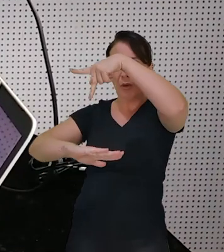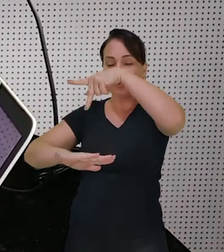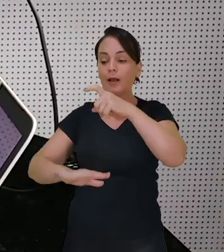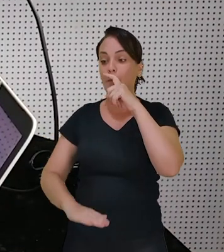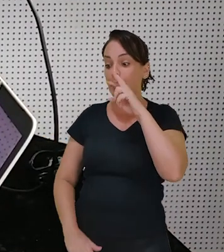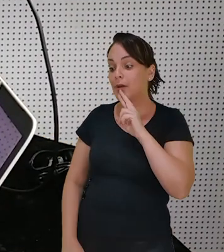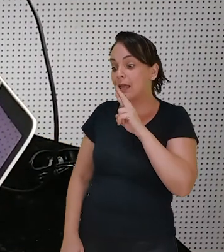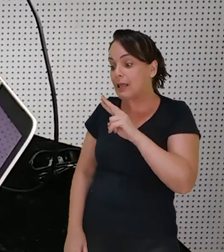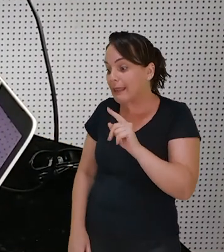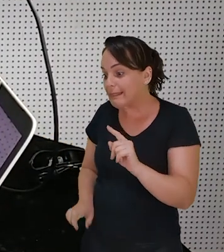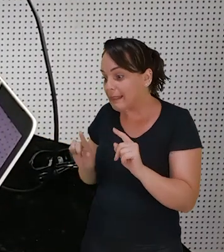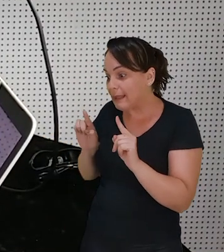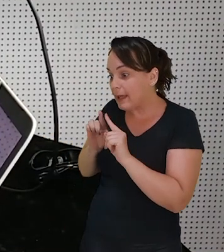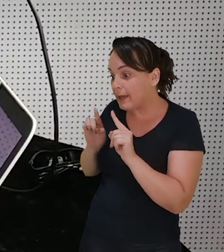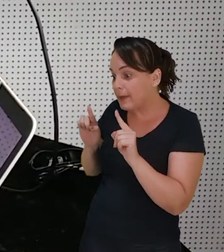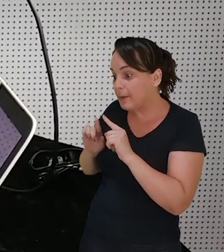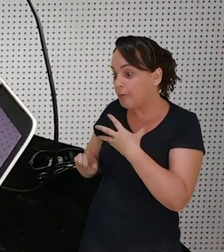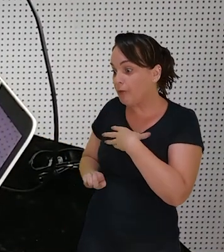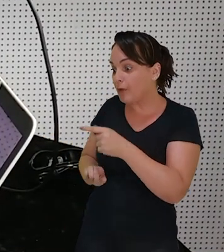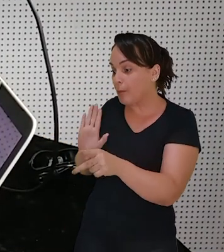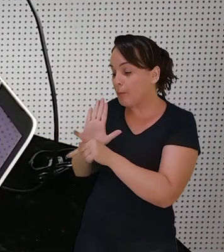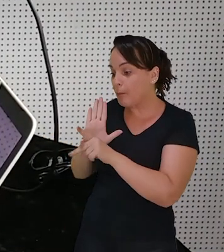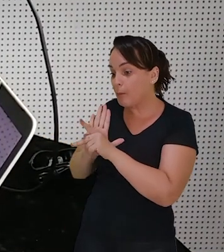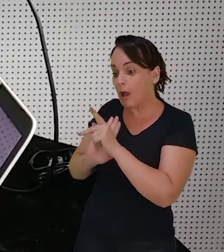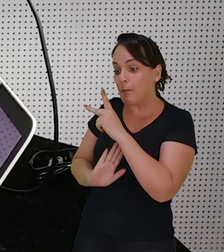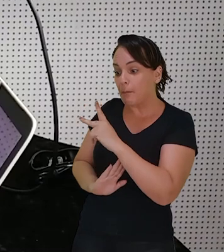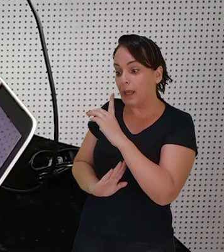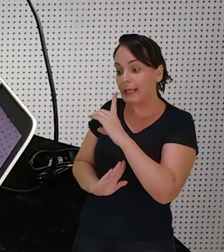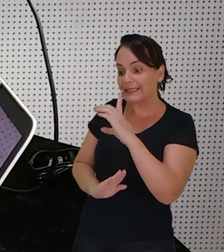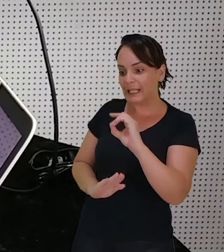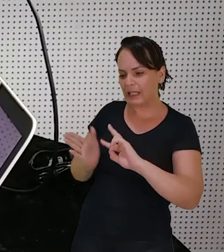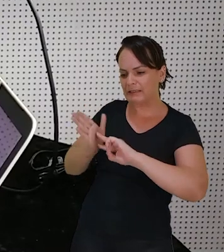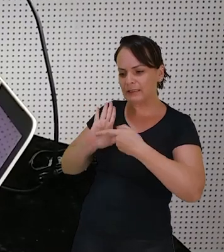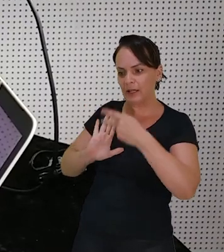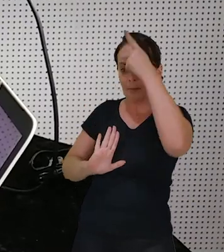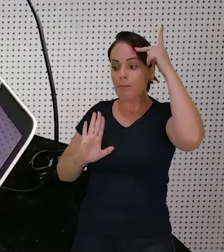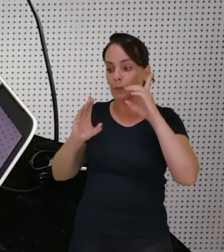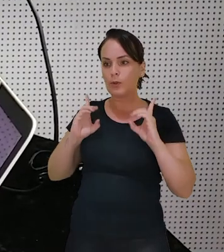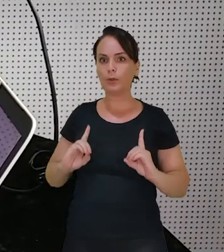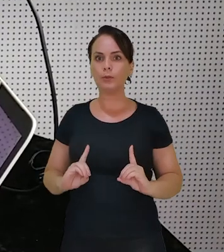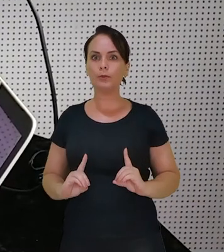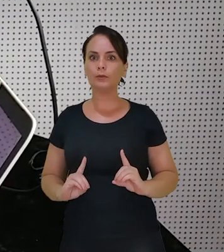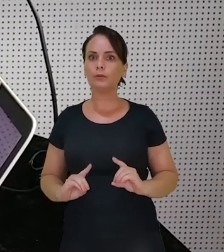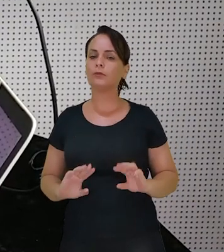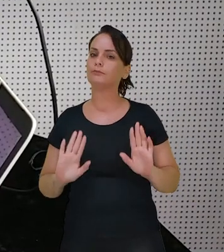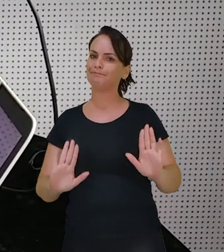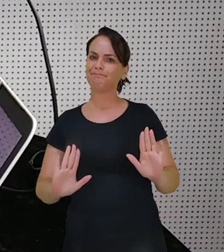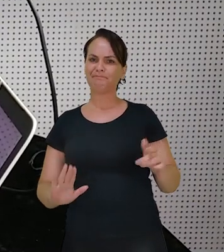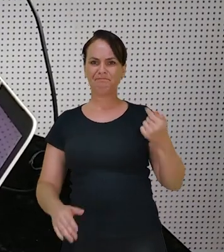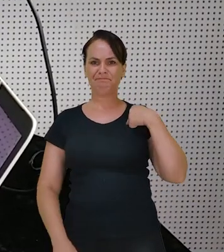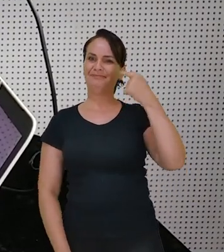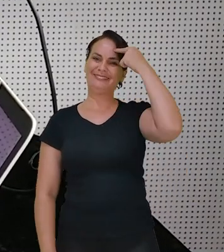baixinho, não, filho, é uma sigla e significa pessoa com deficiência. Ah, logo lasquei